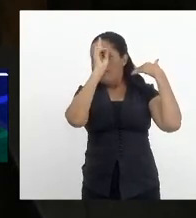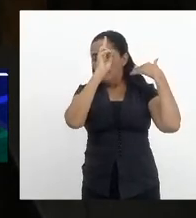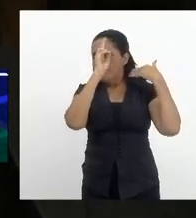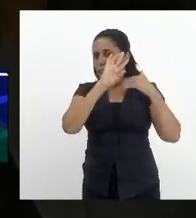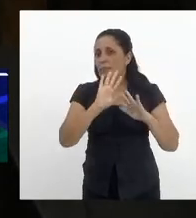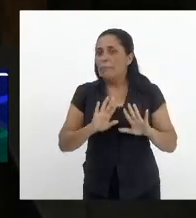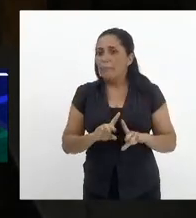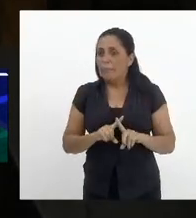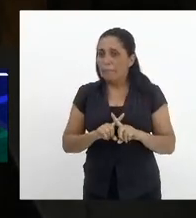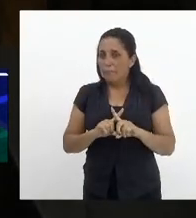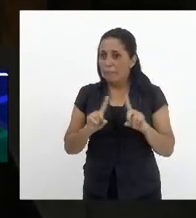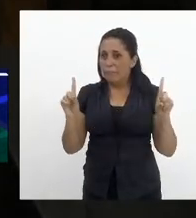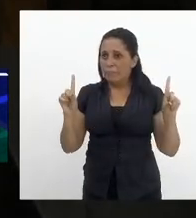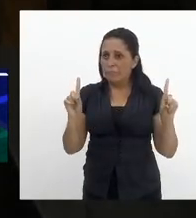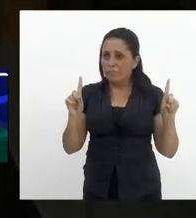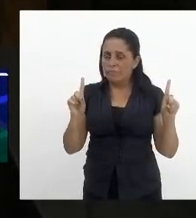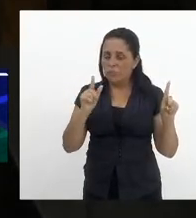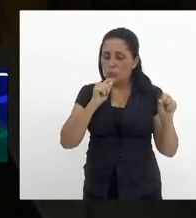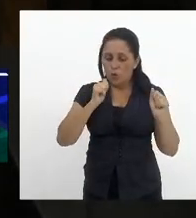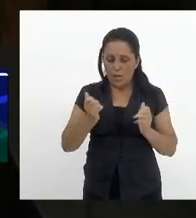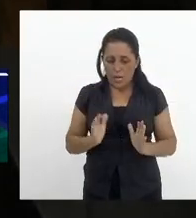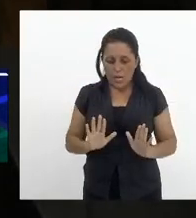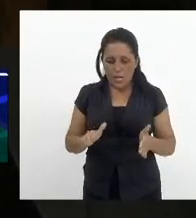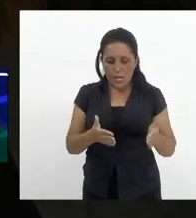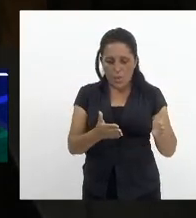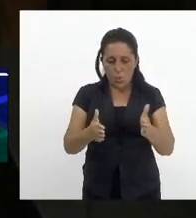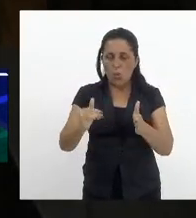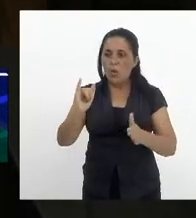lá às margens do Ipiranga,